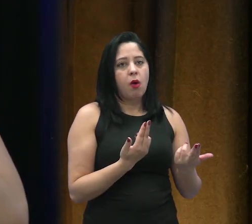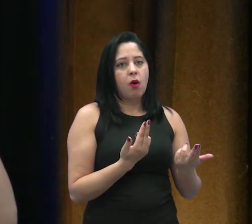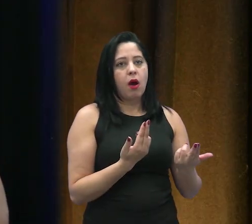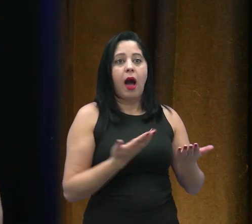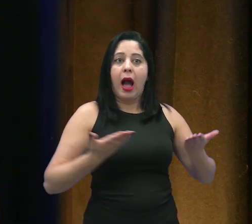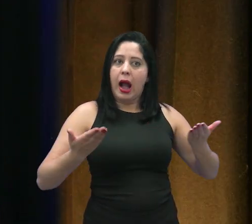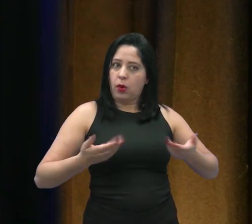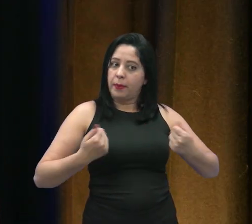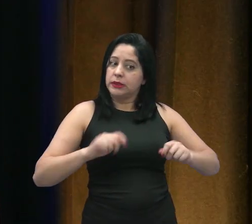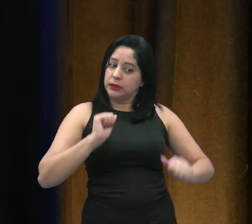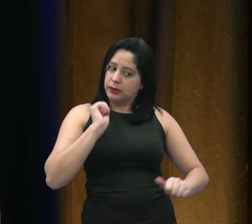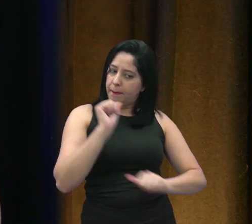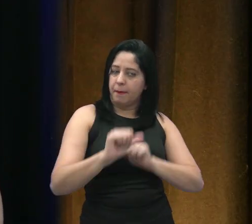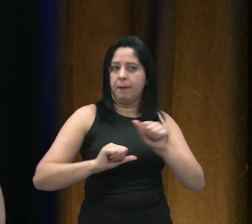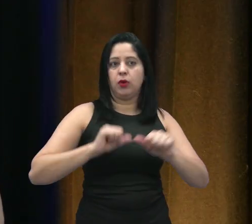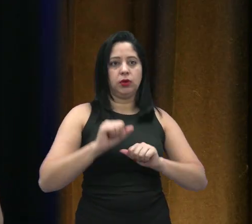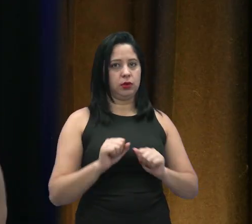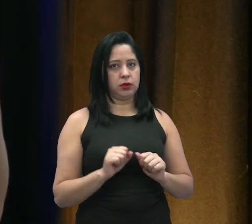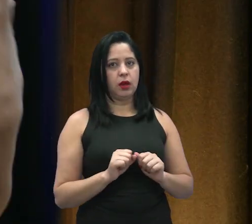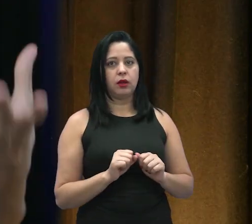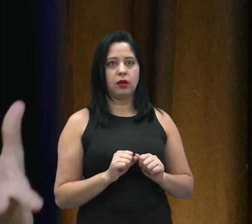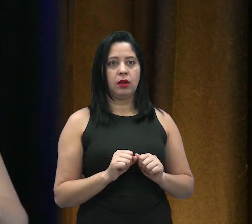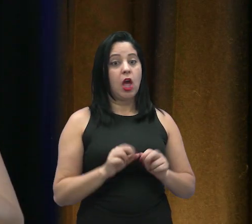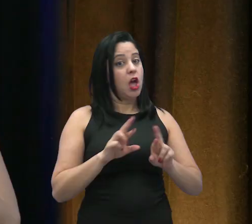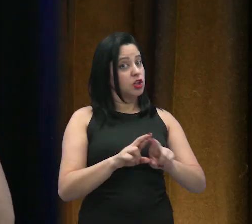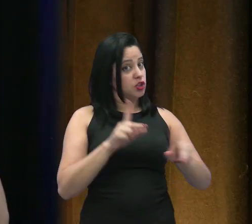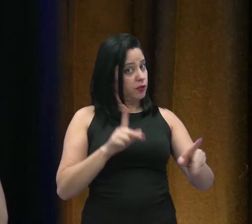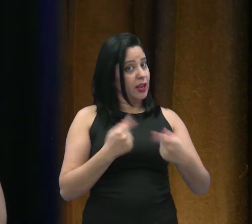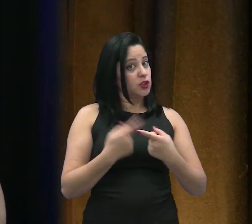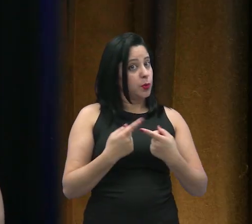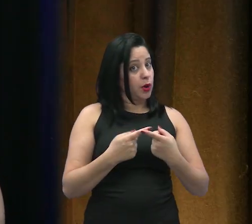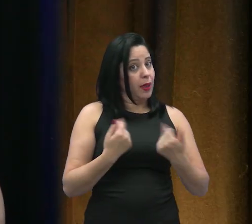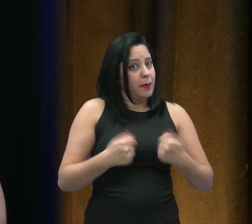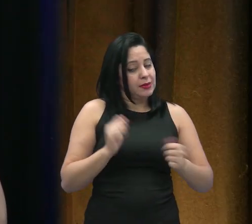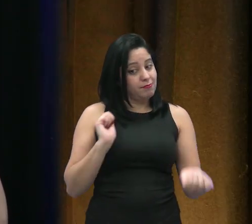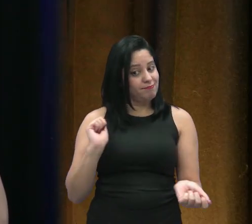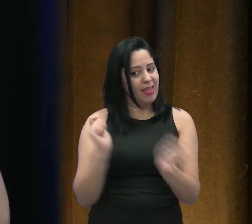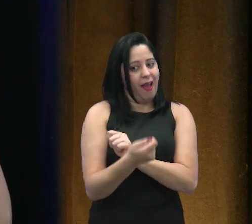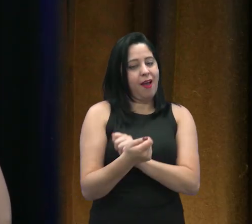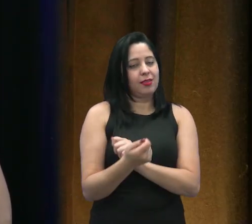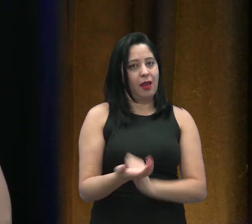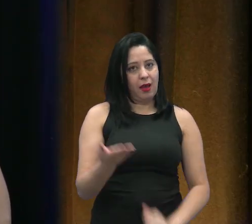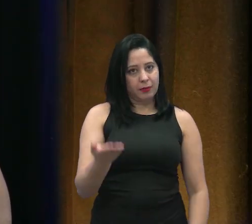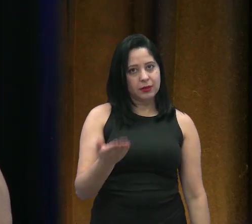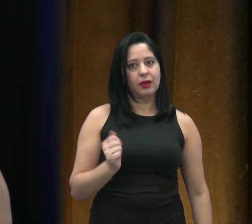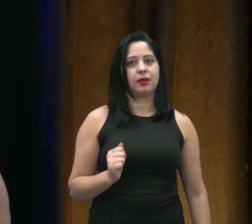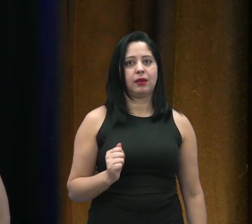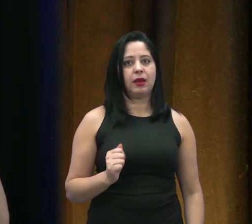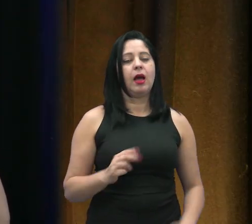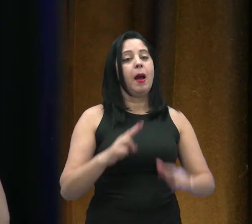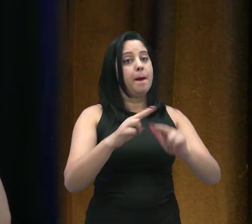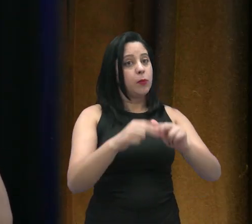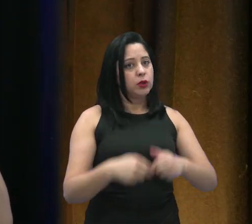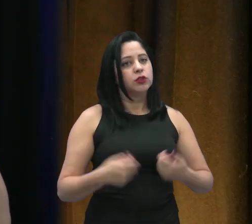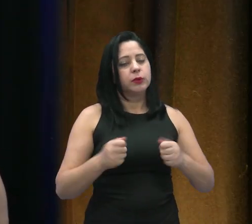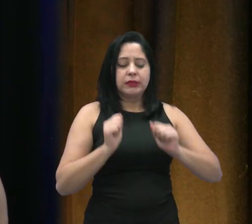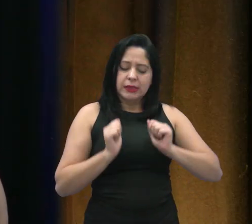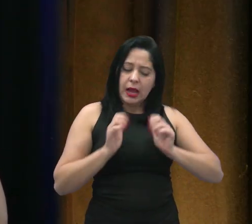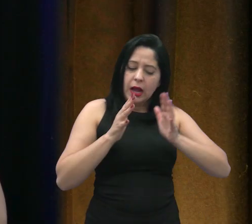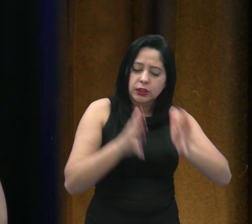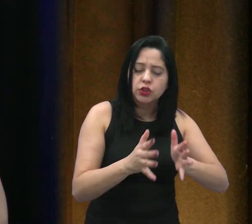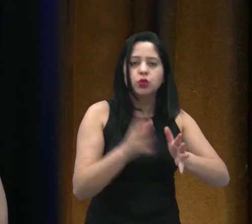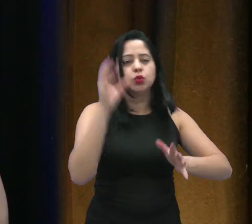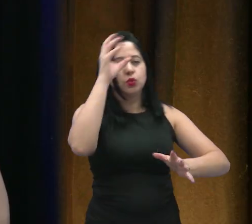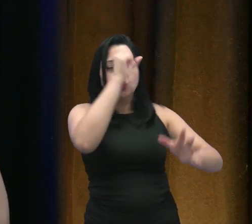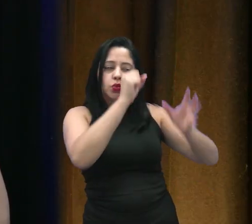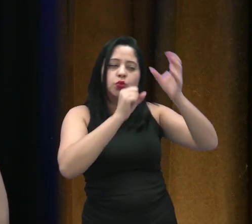ter que fazer de uma forma diferente. Sempre foi assim, mas agora vai ter que mudar. Então, essa questão do querer fazer, do querer